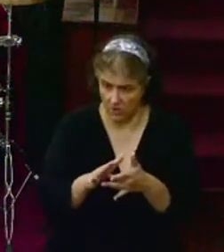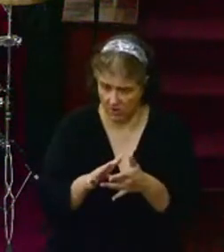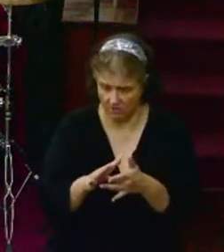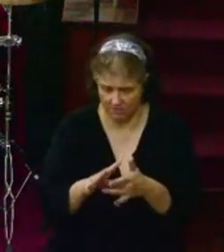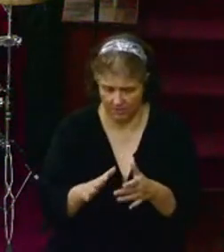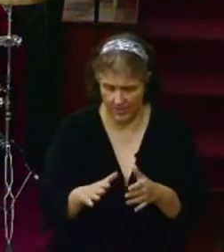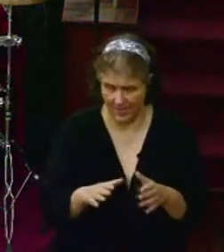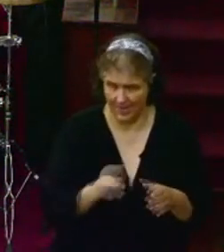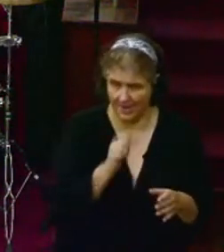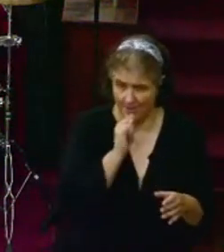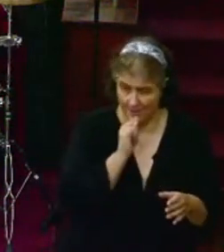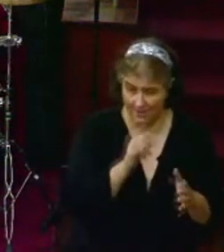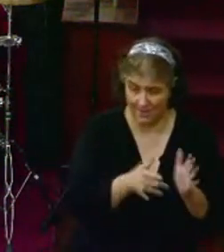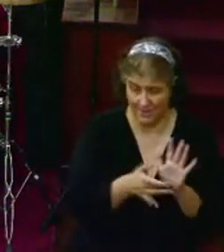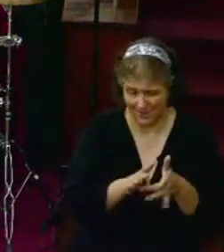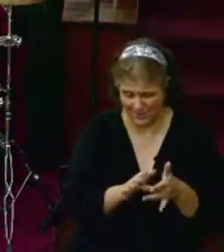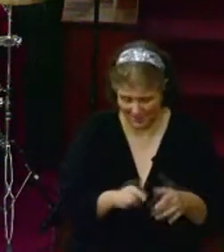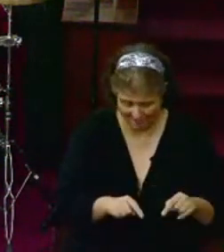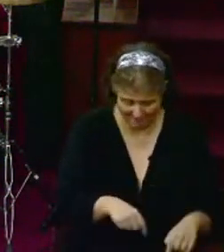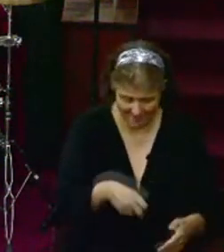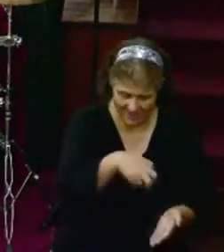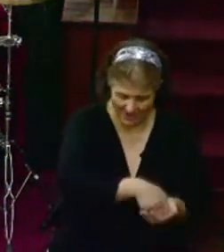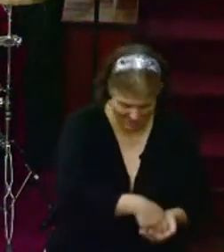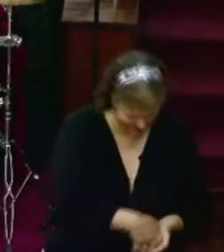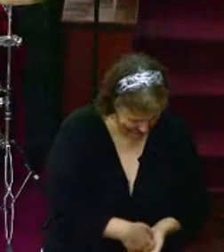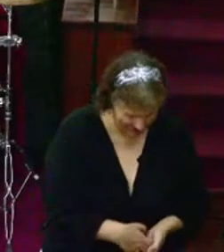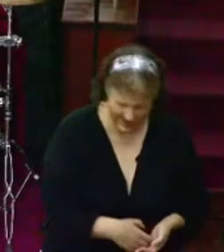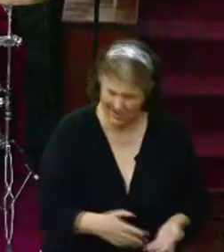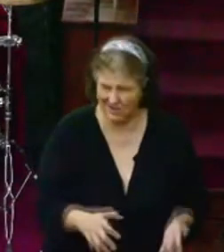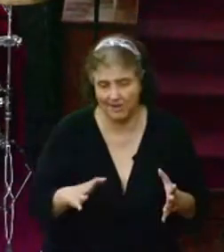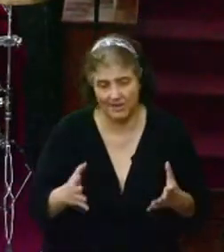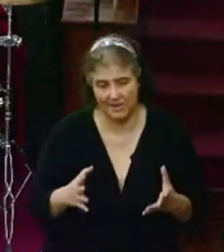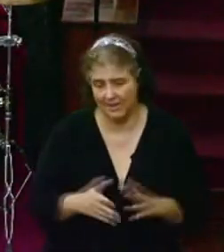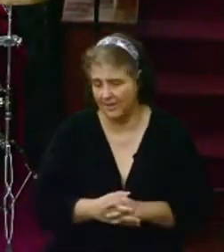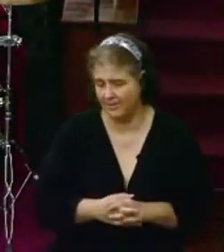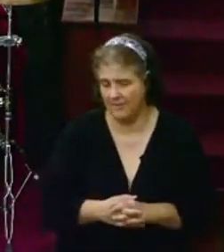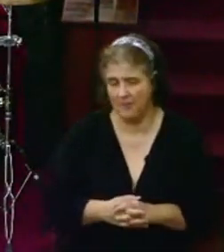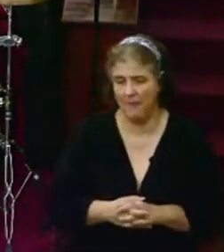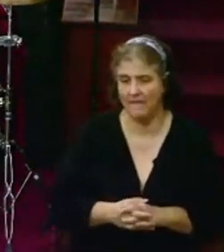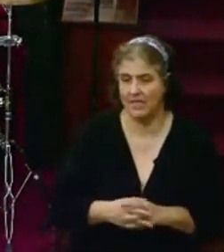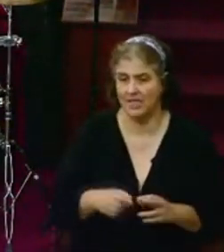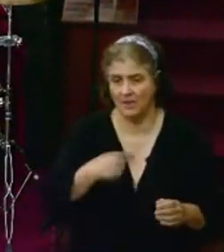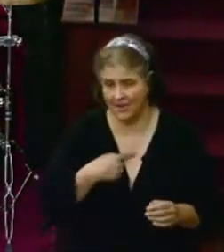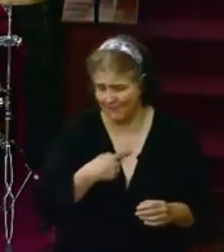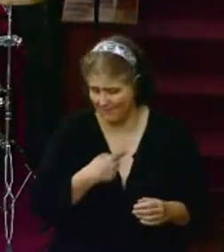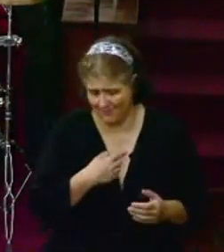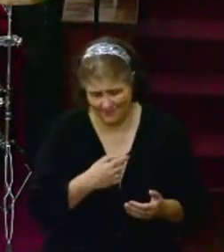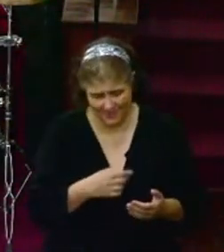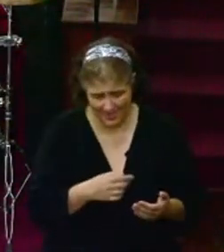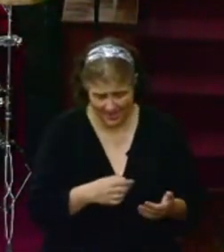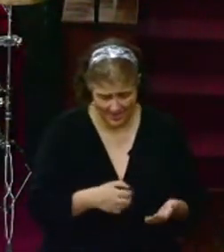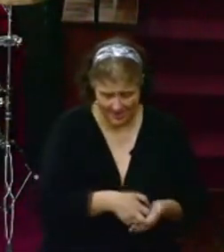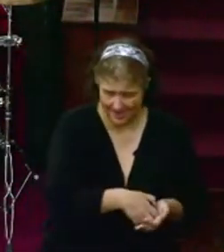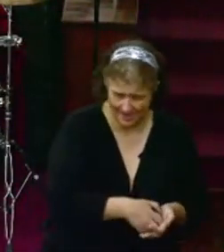Pai, se possível, passa de mim esse cálice, contudo não seja como eu quero, e sim como tu queres. O